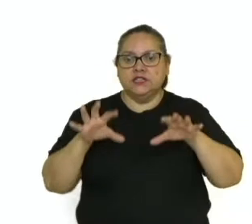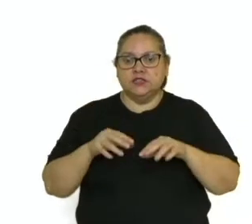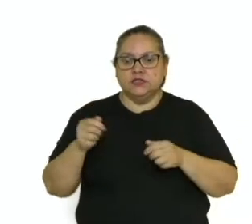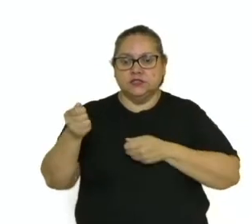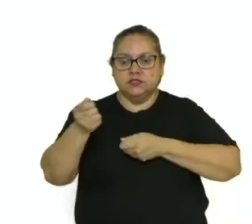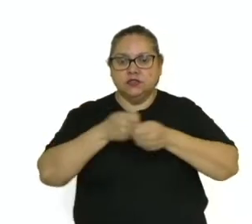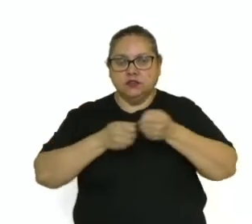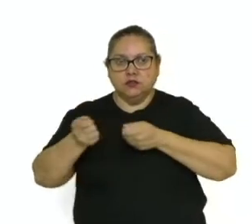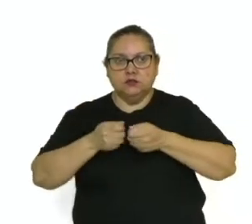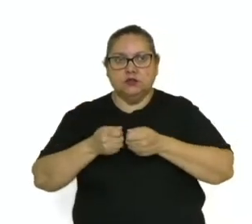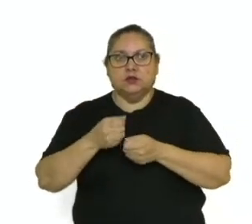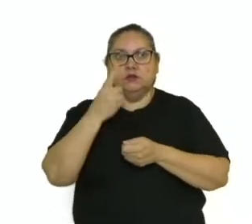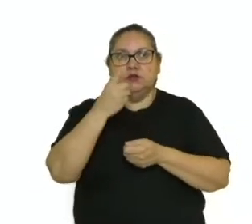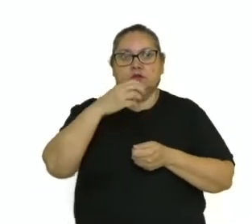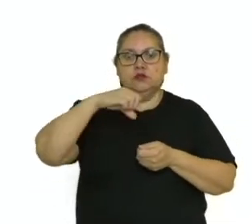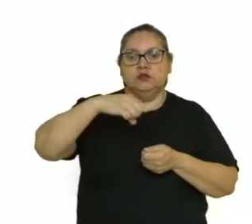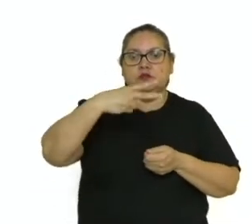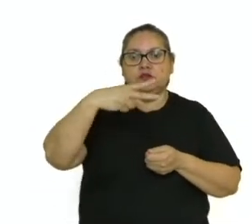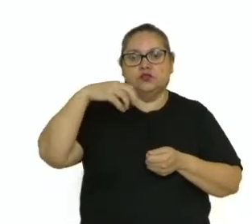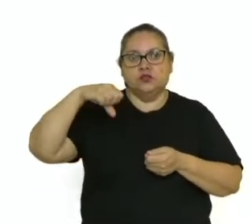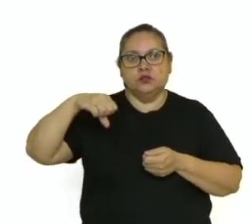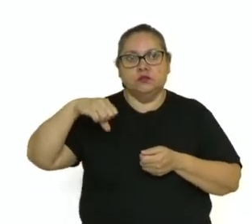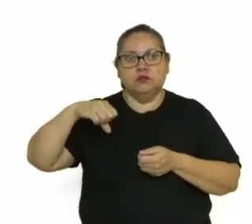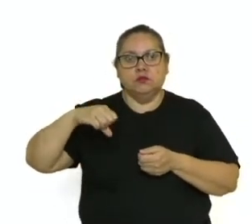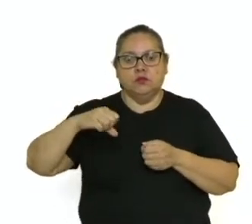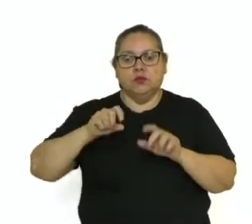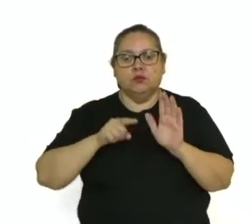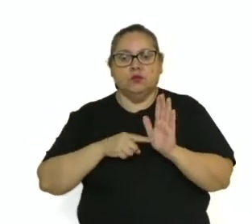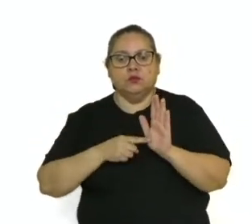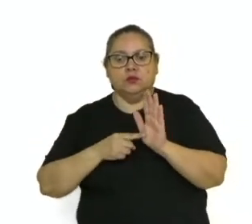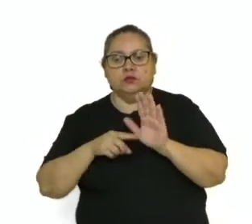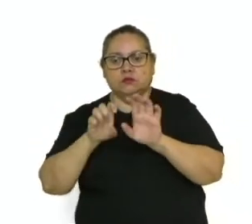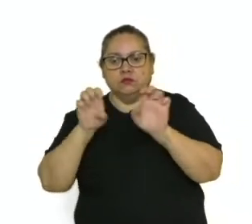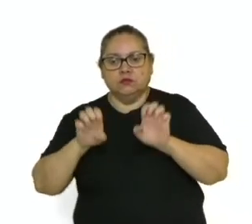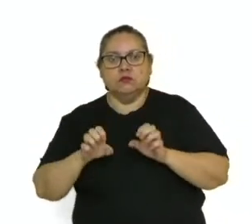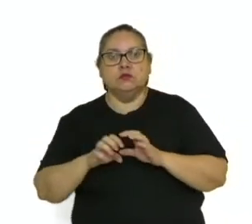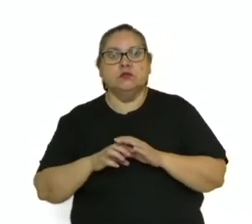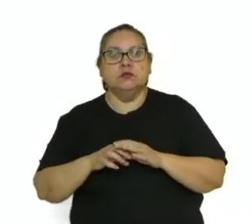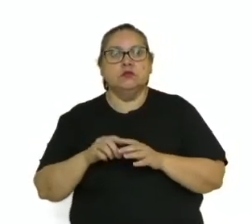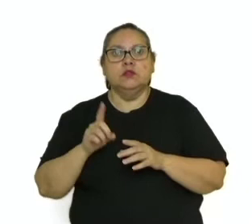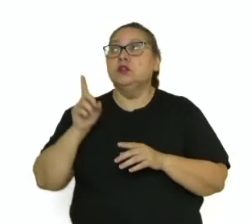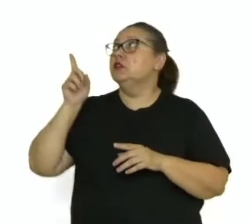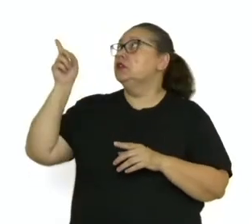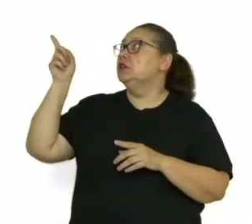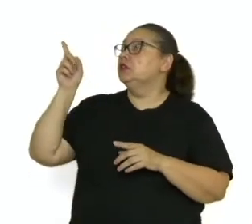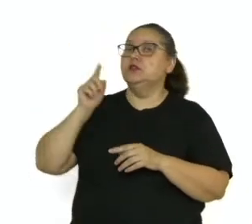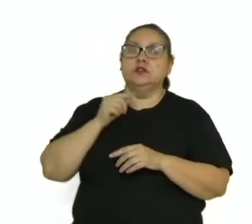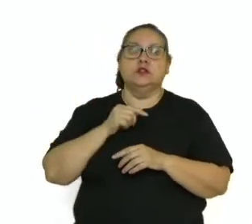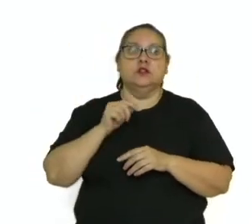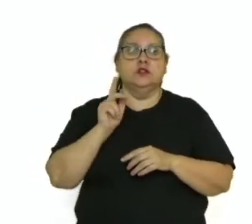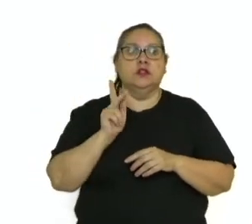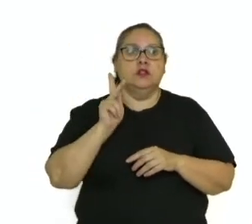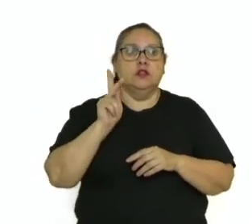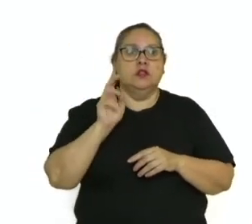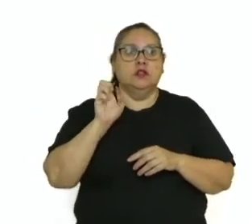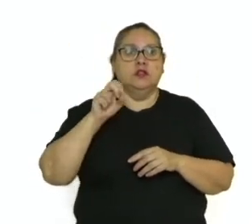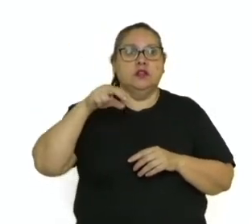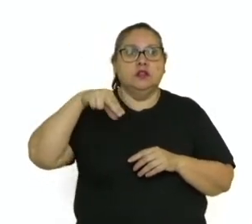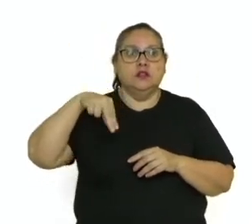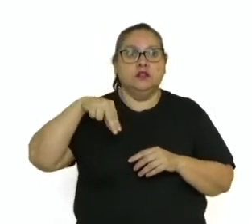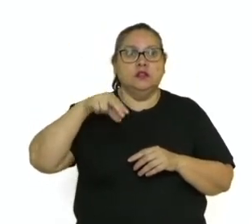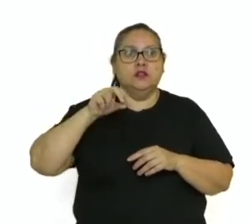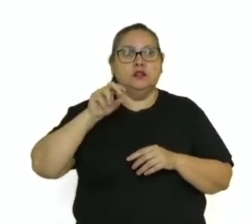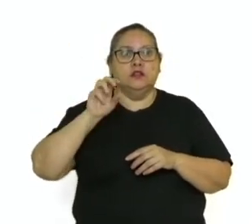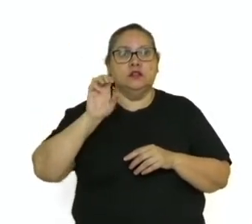de 1929, o modelo econômico foi alterado e o sistema keynesiano passou a ser hegemônico lá nos Estados